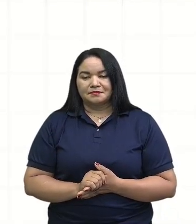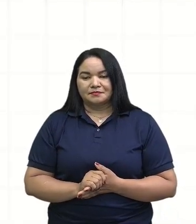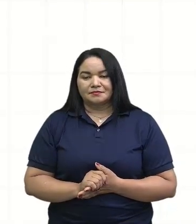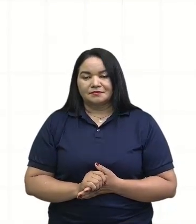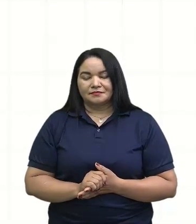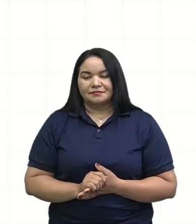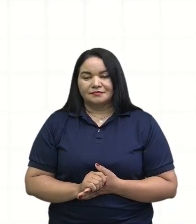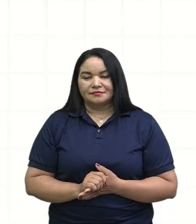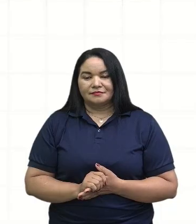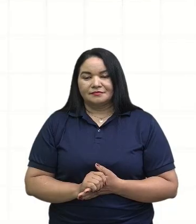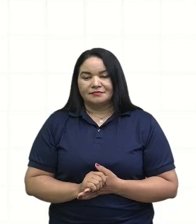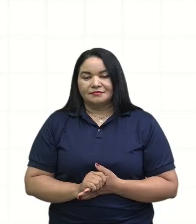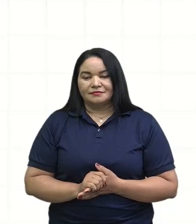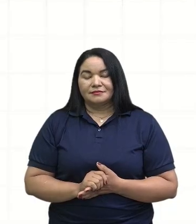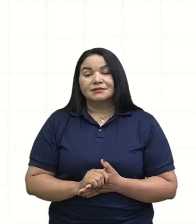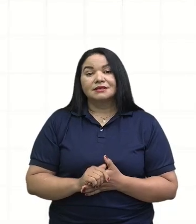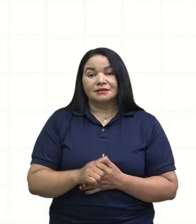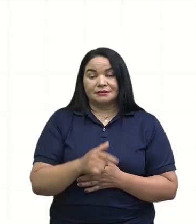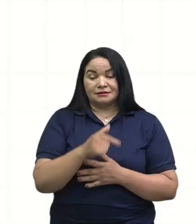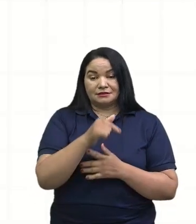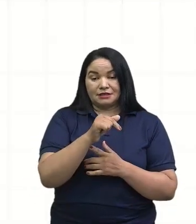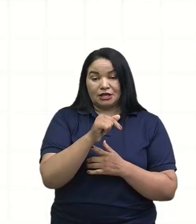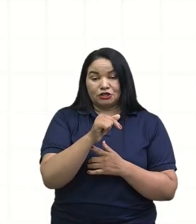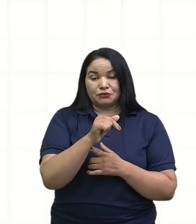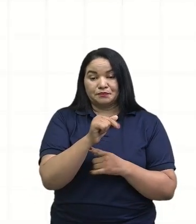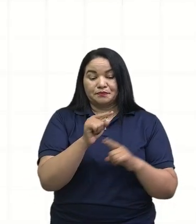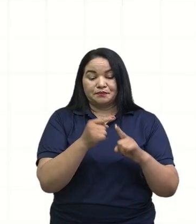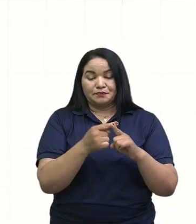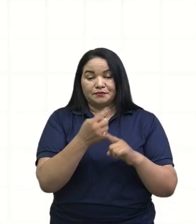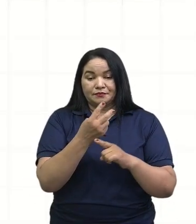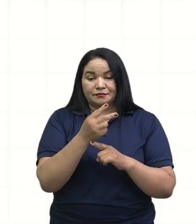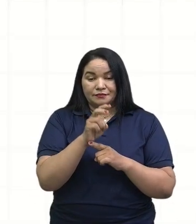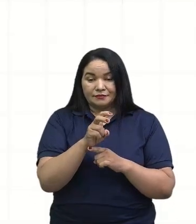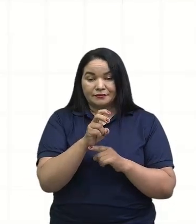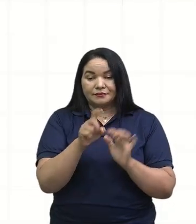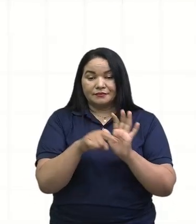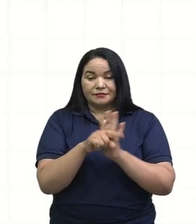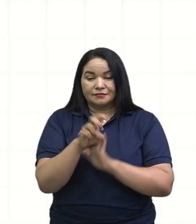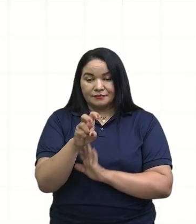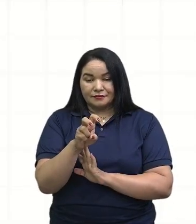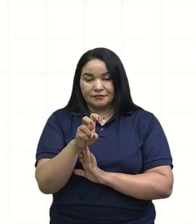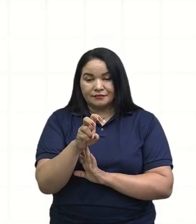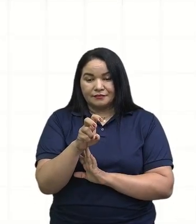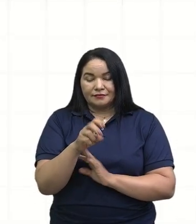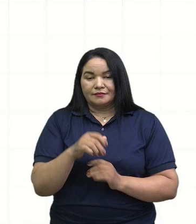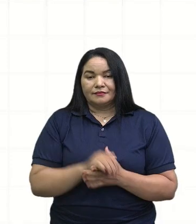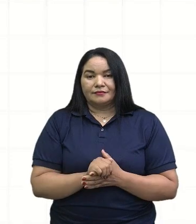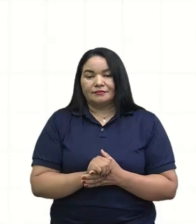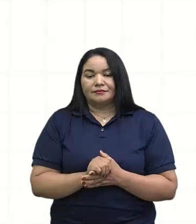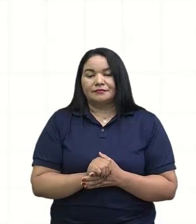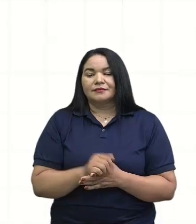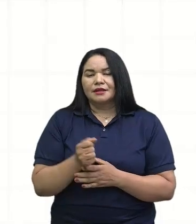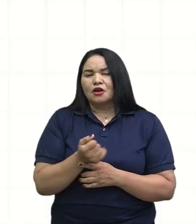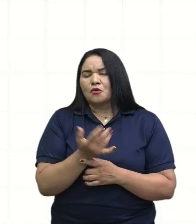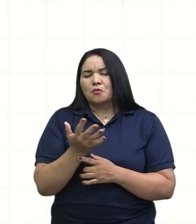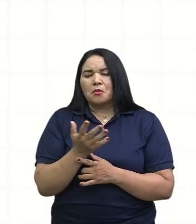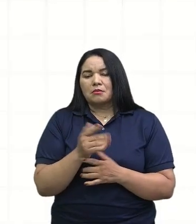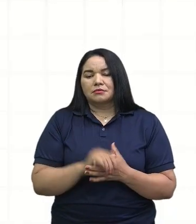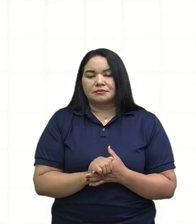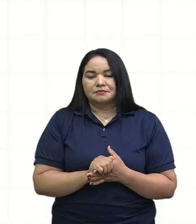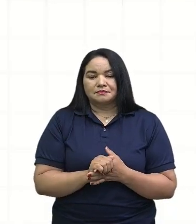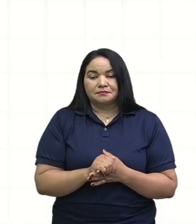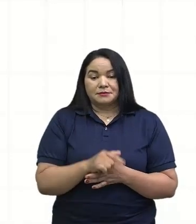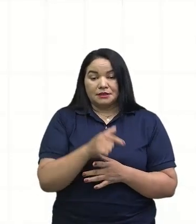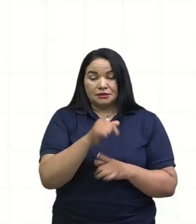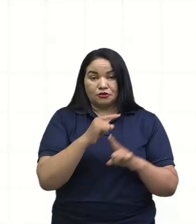Nós vamos ficar aqui com 7 vezes 25 menos 5. 7 vezes 25, nós vamos